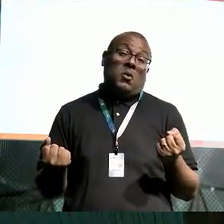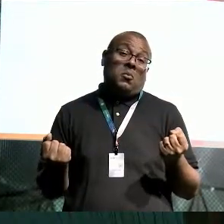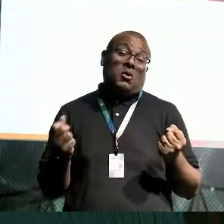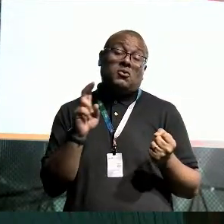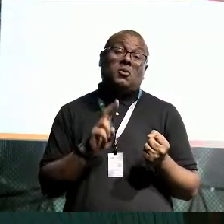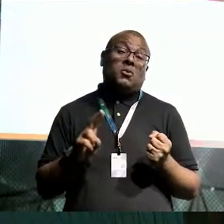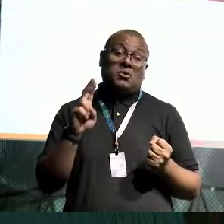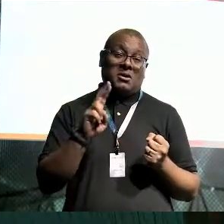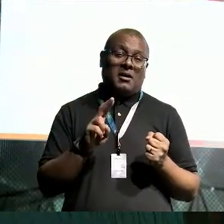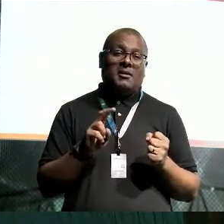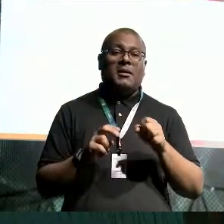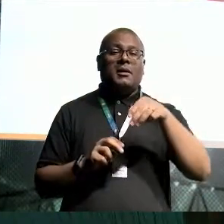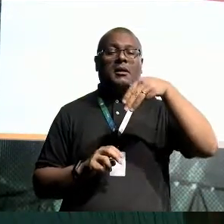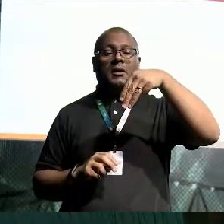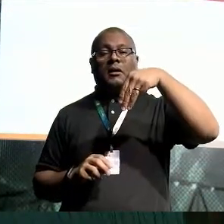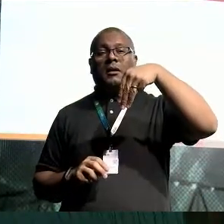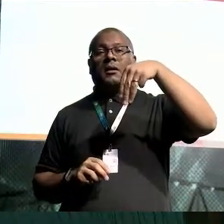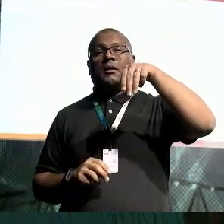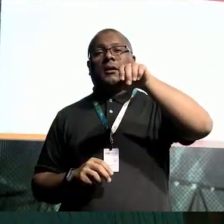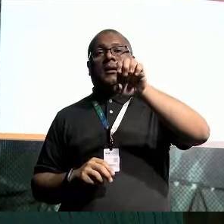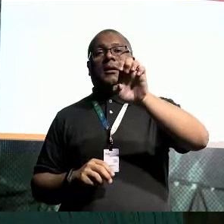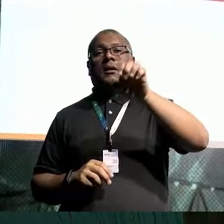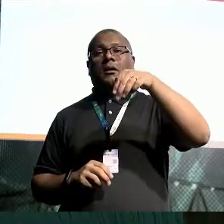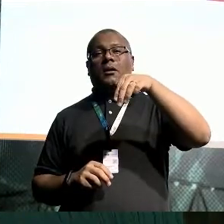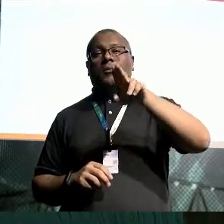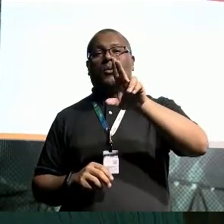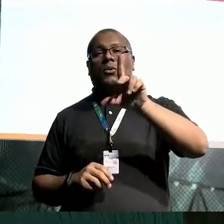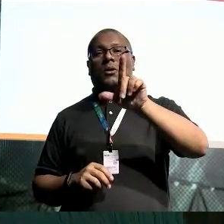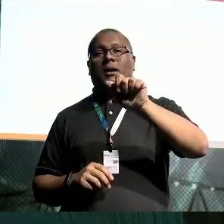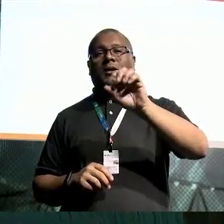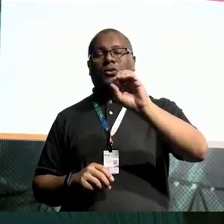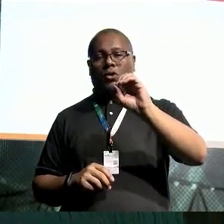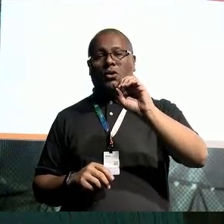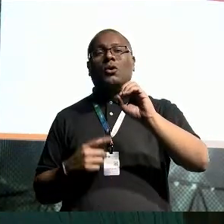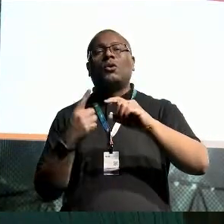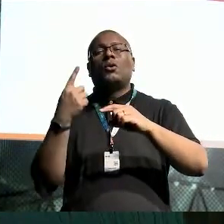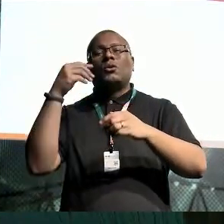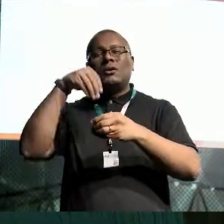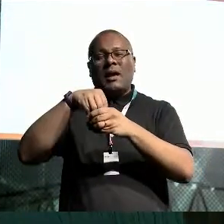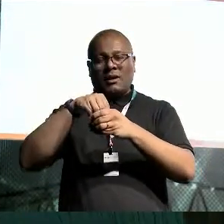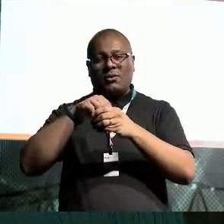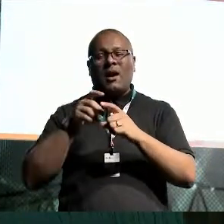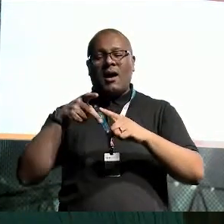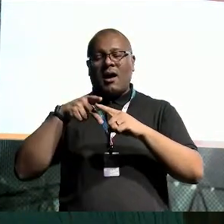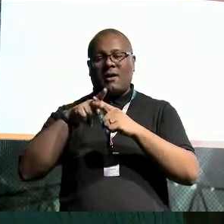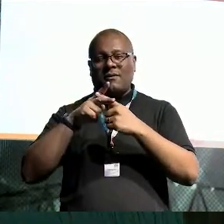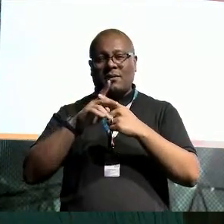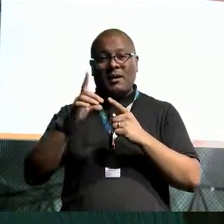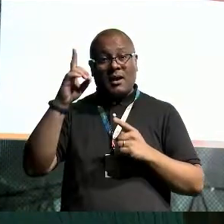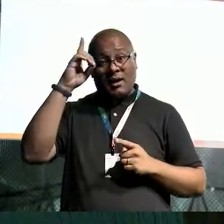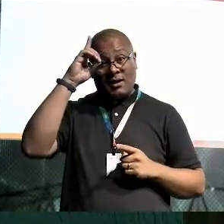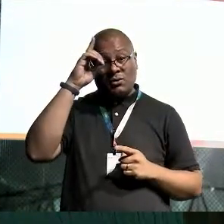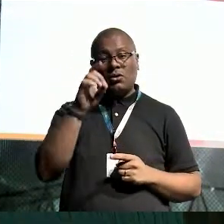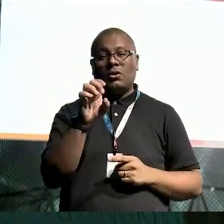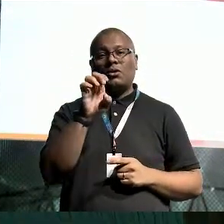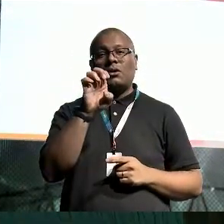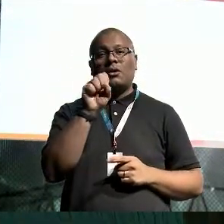teste usando o emulador do próprio Android Studio. Porque, nesse momento, se eu tenho, por